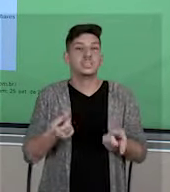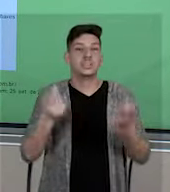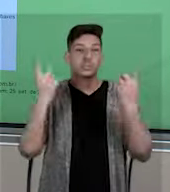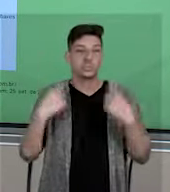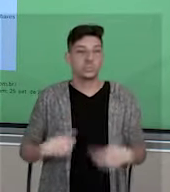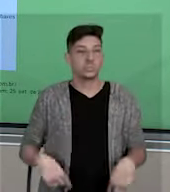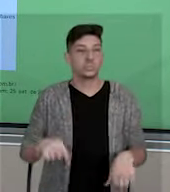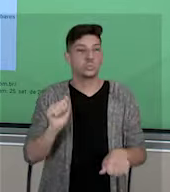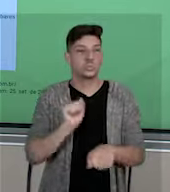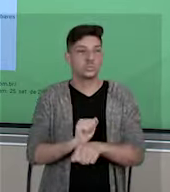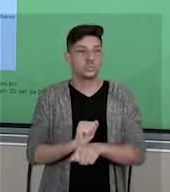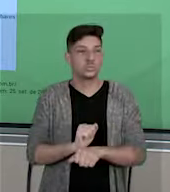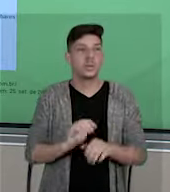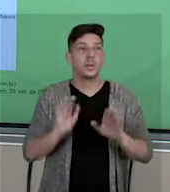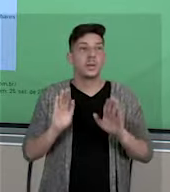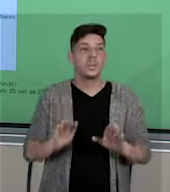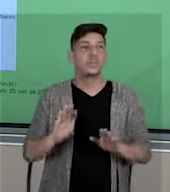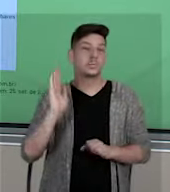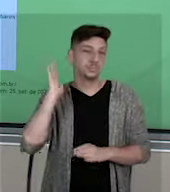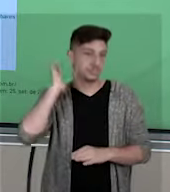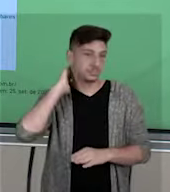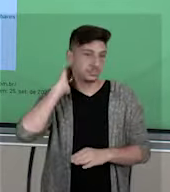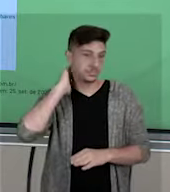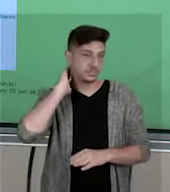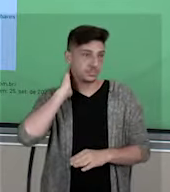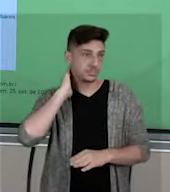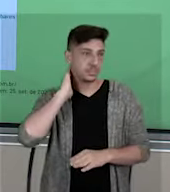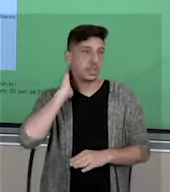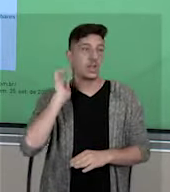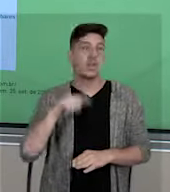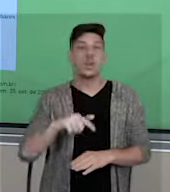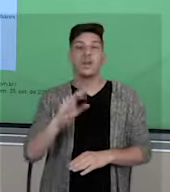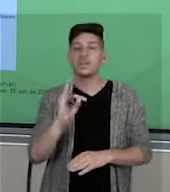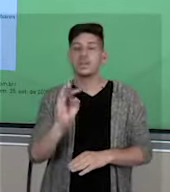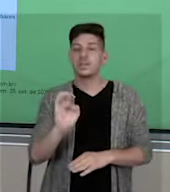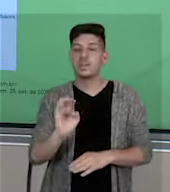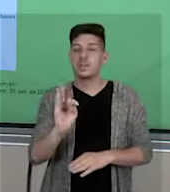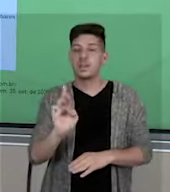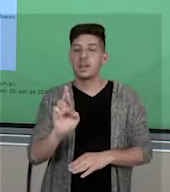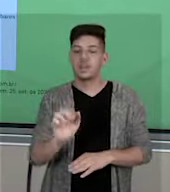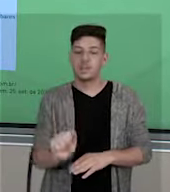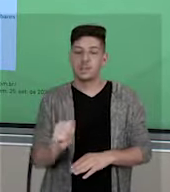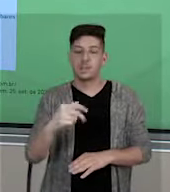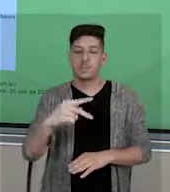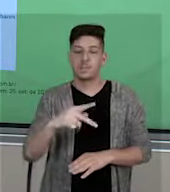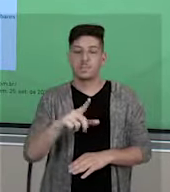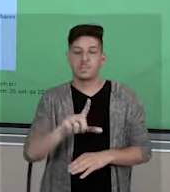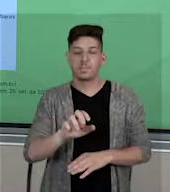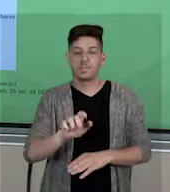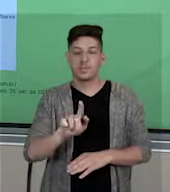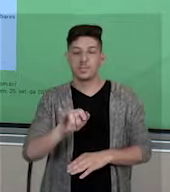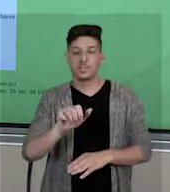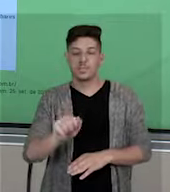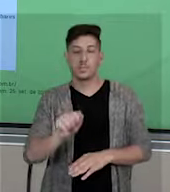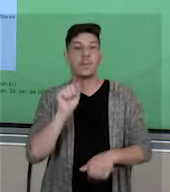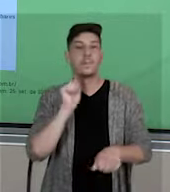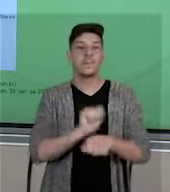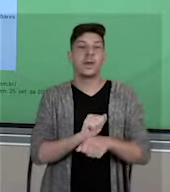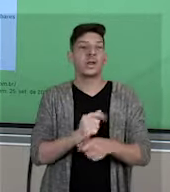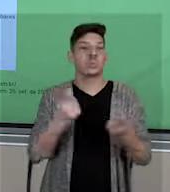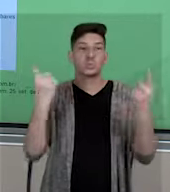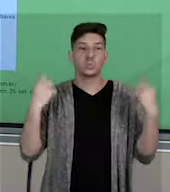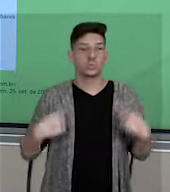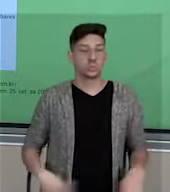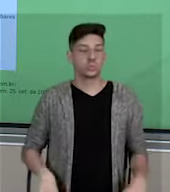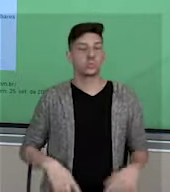Agora, nas fraturas nas cervicais, geralmente a tetraplegia, que é o quê? Você não vai movimentar nem braços, nem pernas mais.